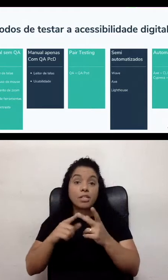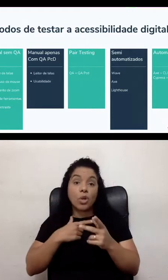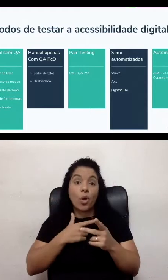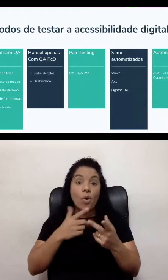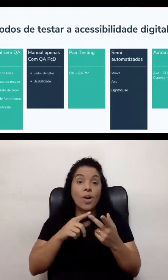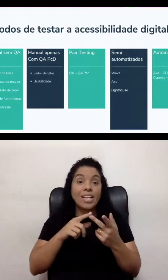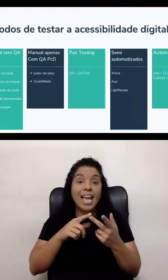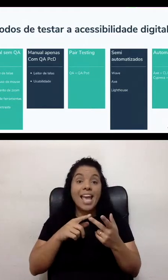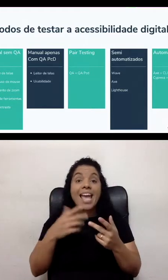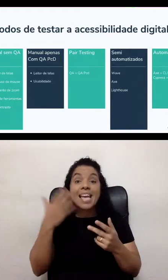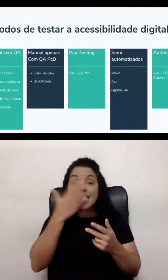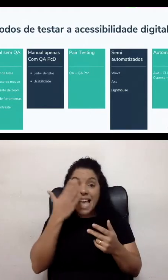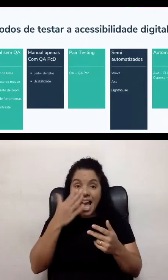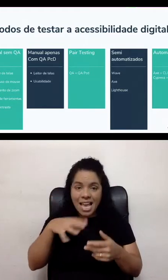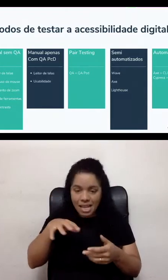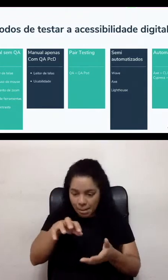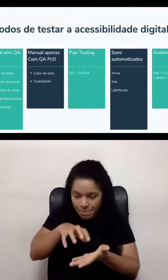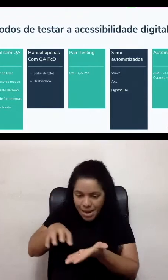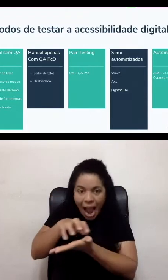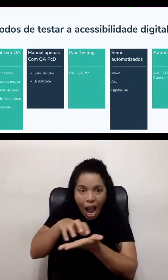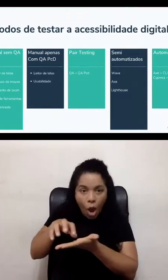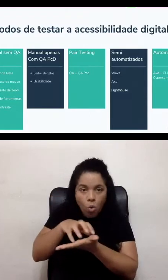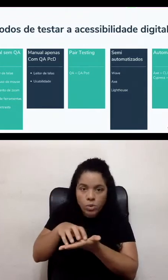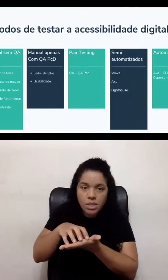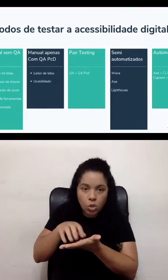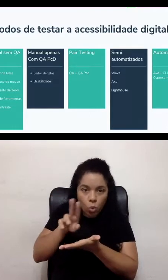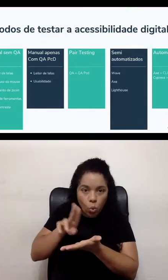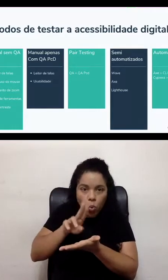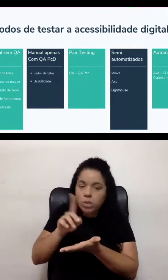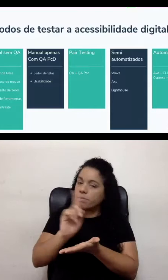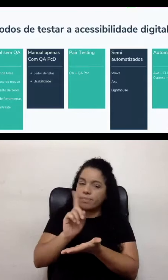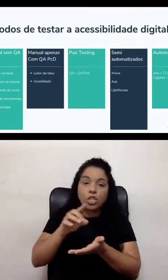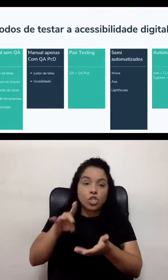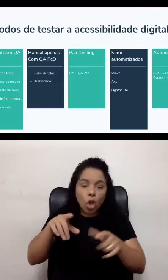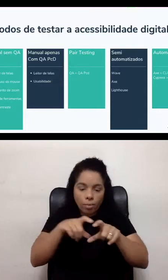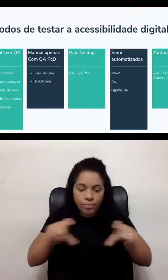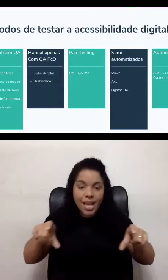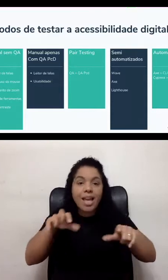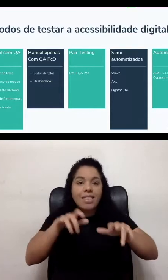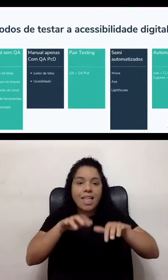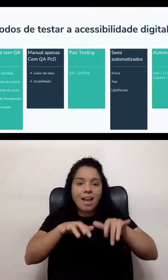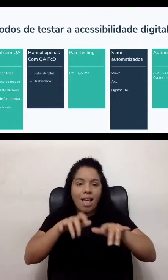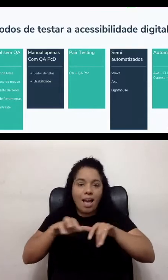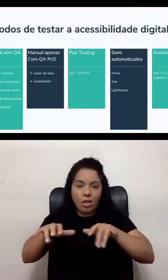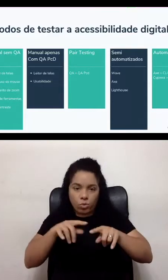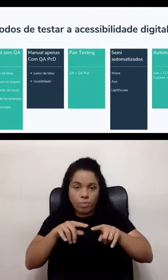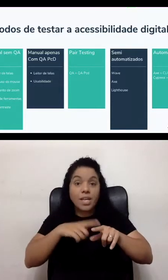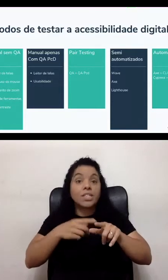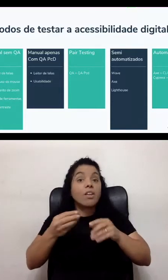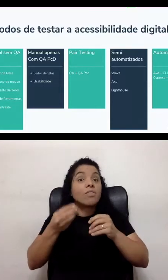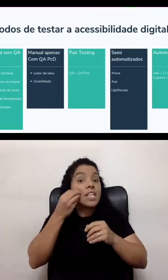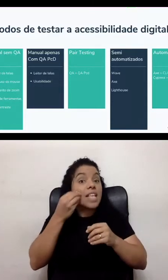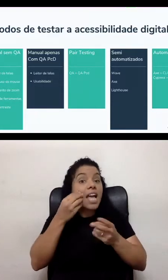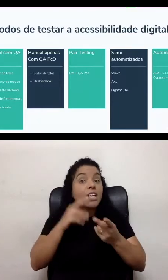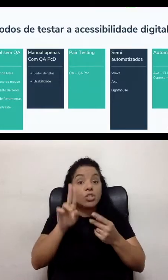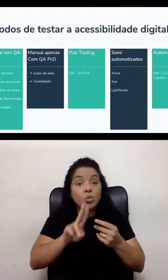usa mouse, tá, gente? Ela usa só teclado. Então, ela vai conseguir fazer o teste de usabilidade daquele site e